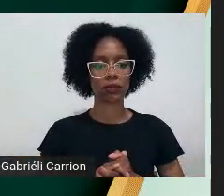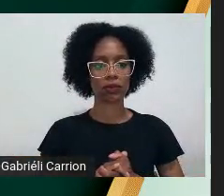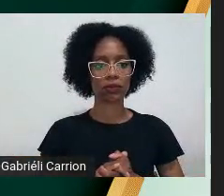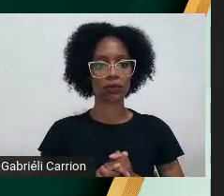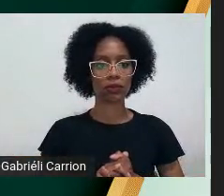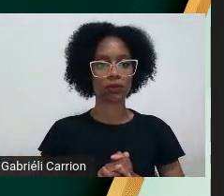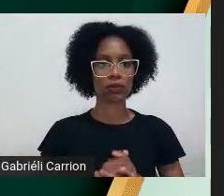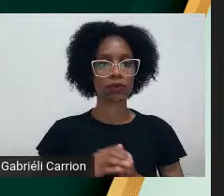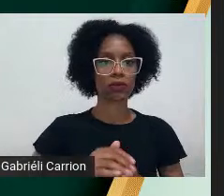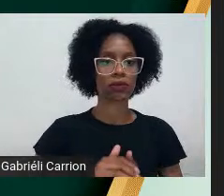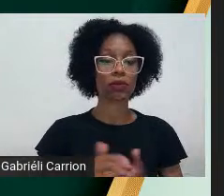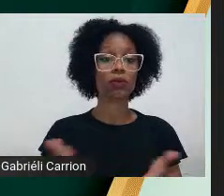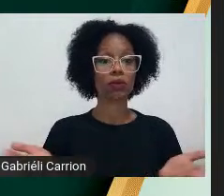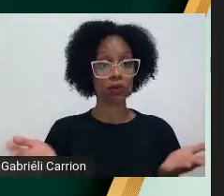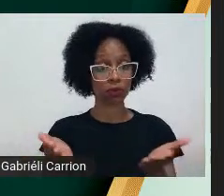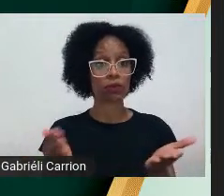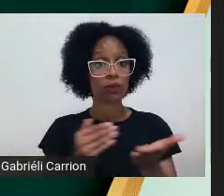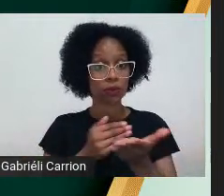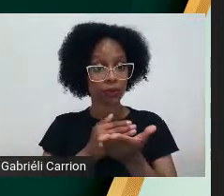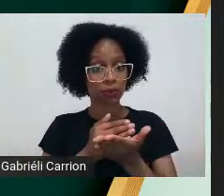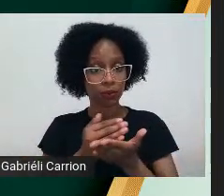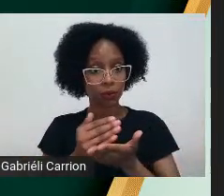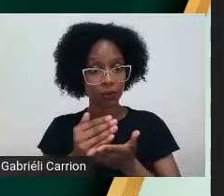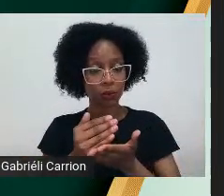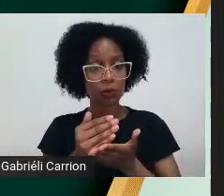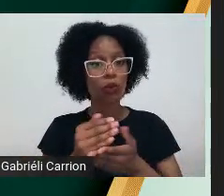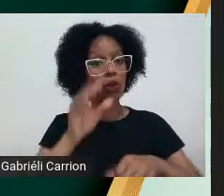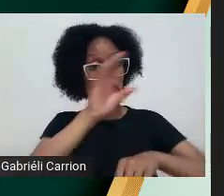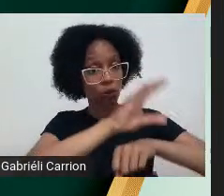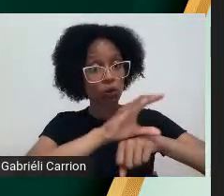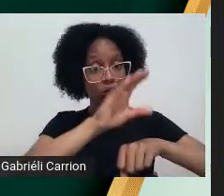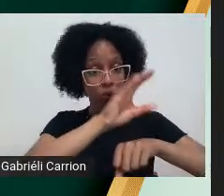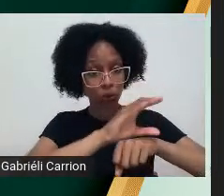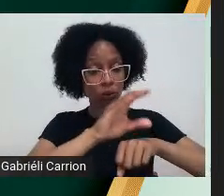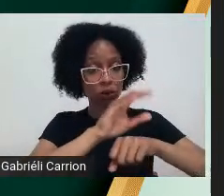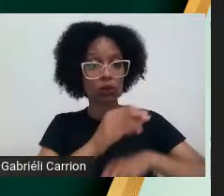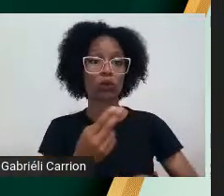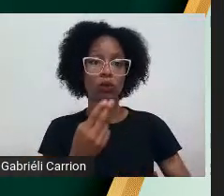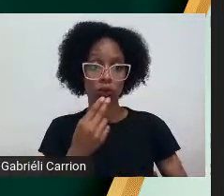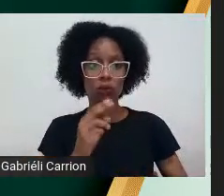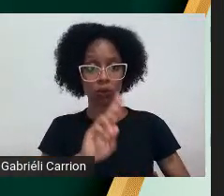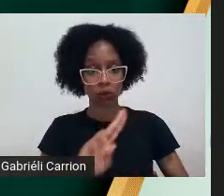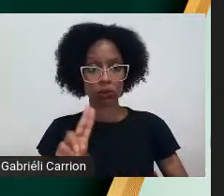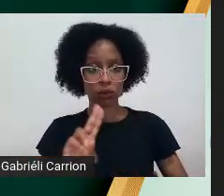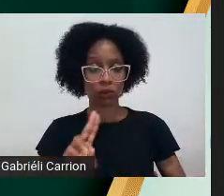A seguir, teremos a outorga do grau aos graduandos e graduandas de nutrição.